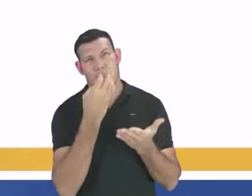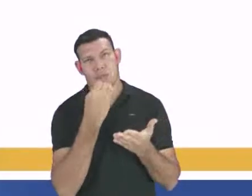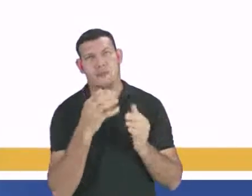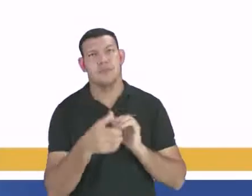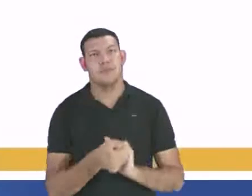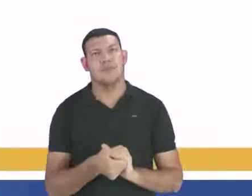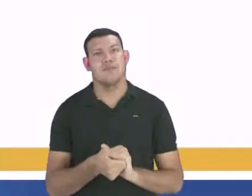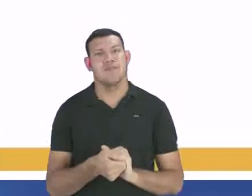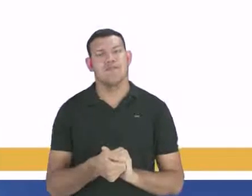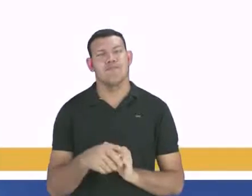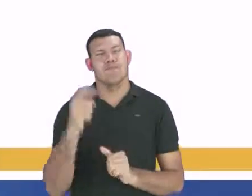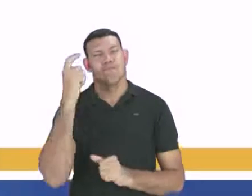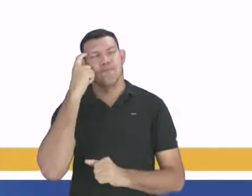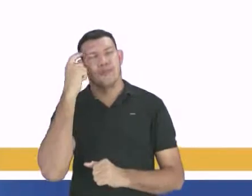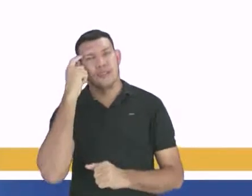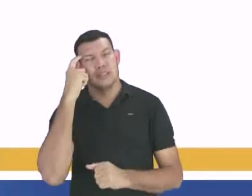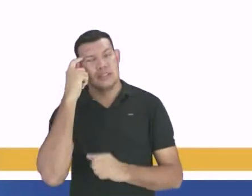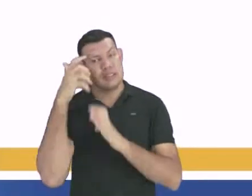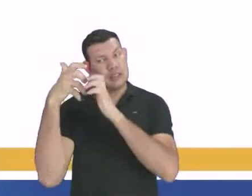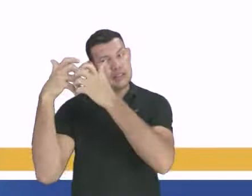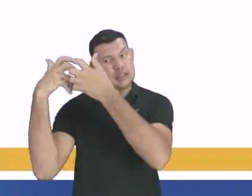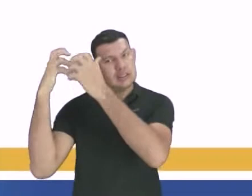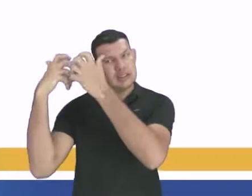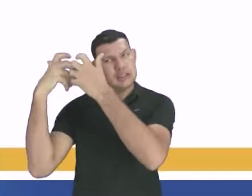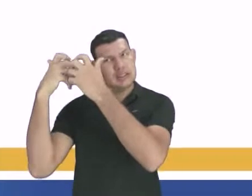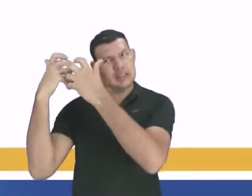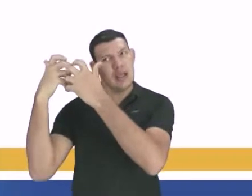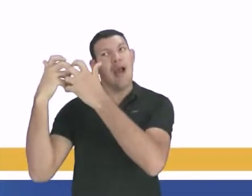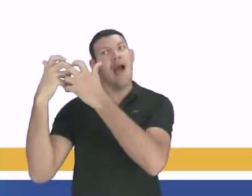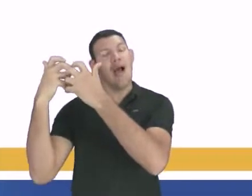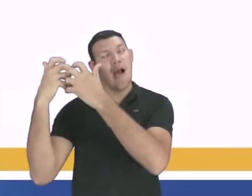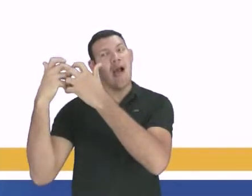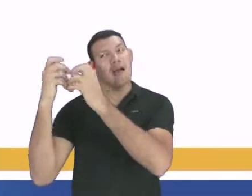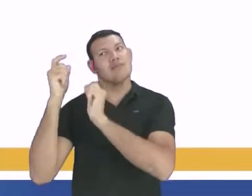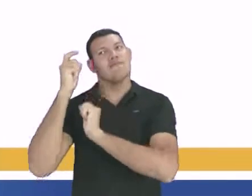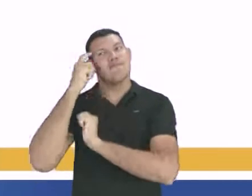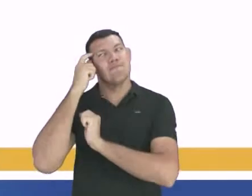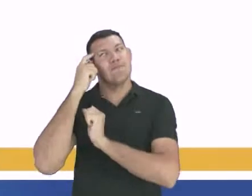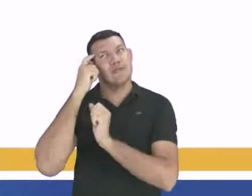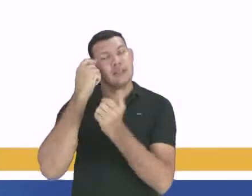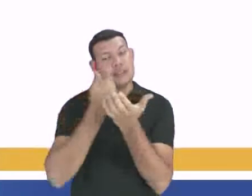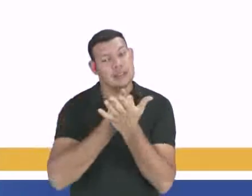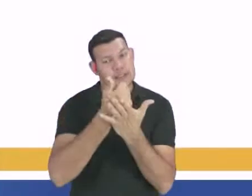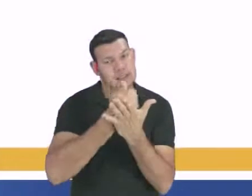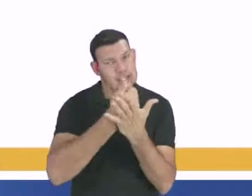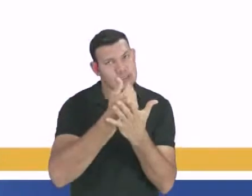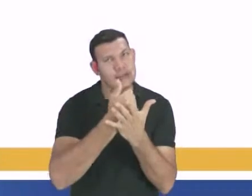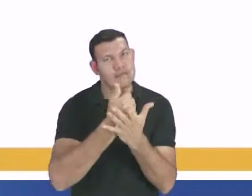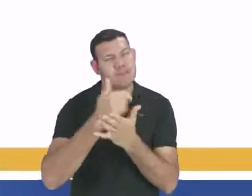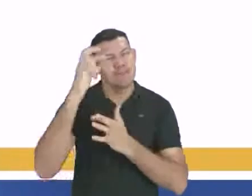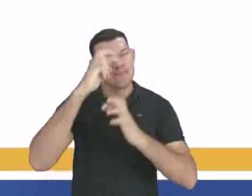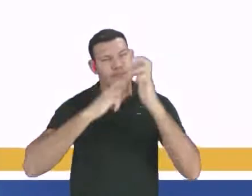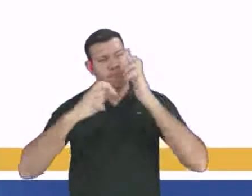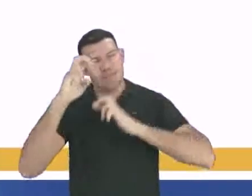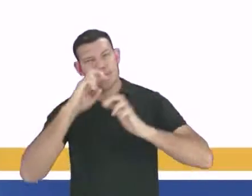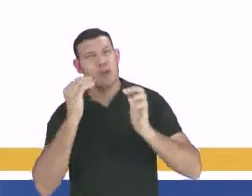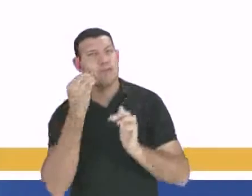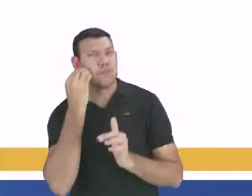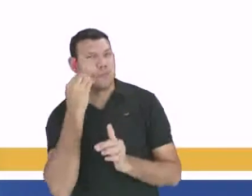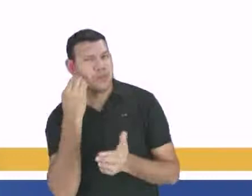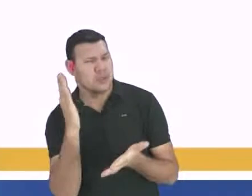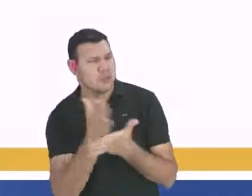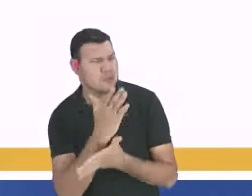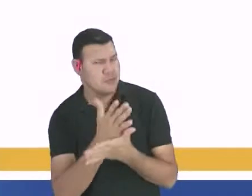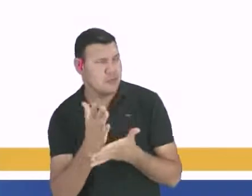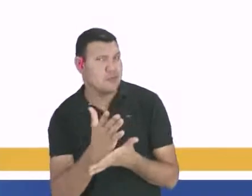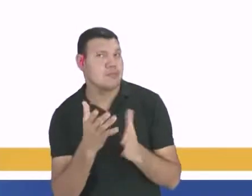criticamente? É você fazer um julgamento reflexivo, né, sobre o que fazer em resposta a uma observação ou experiência, tá? Então